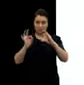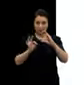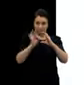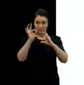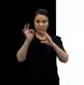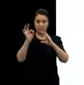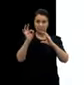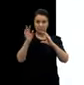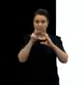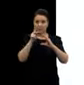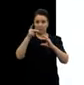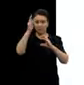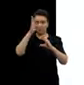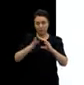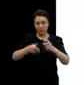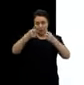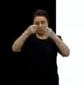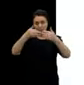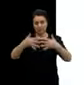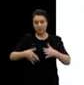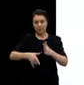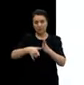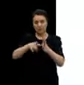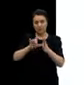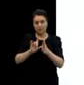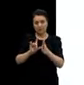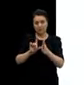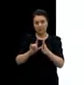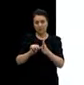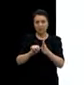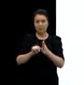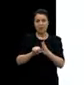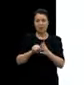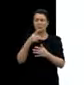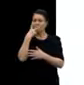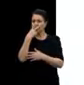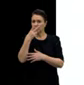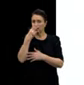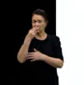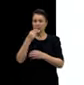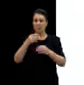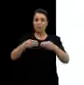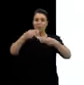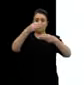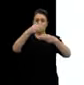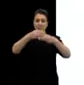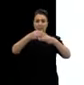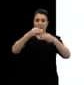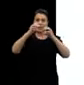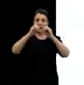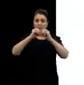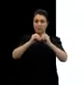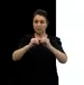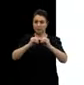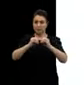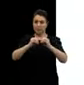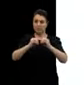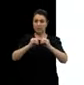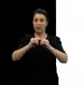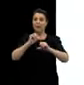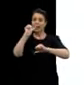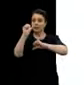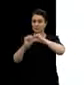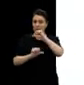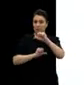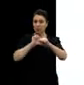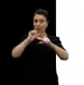habituados, que eu expliquei um pouquinho antes, né? Essa parte é parecida com a mitose. A permuta de genes, que é